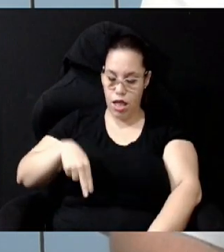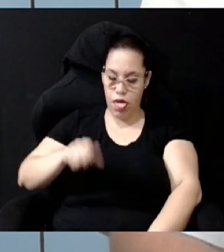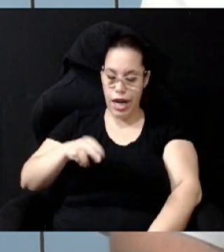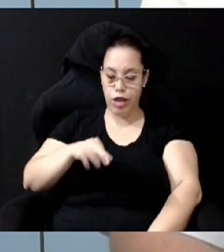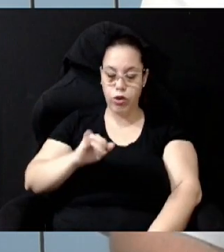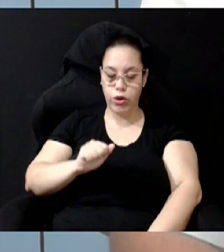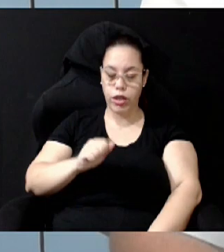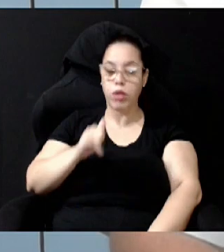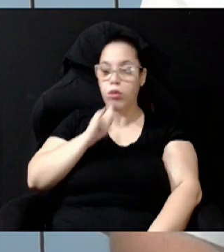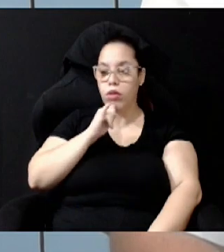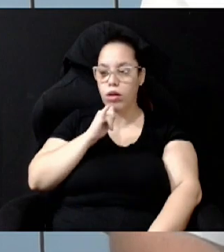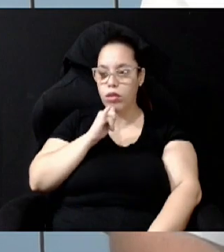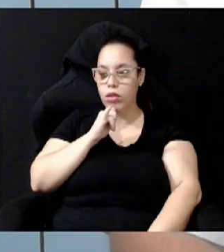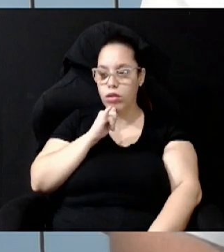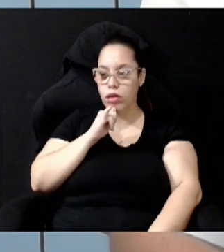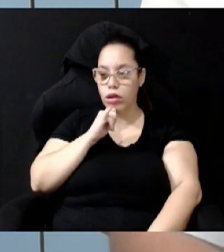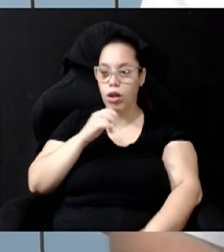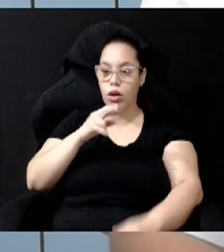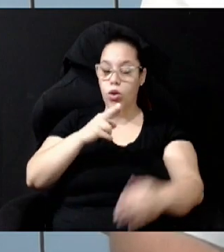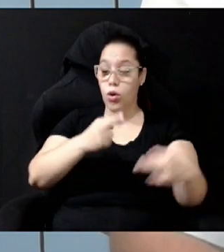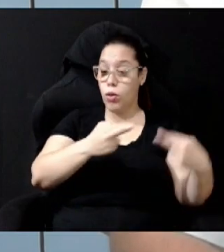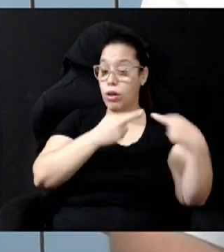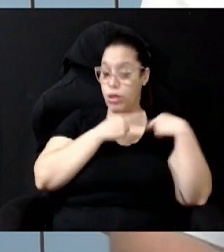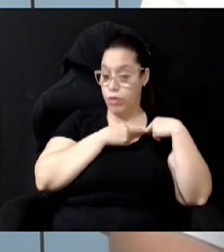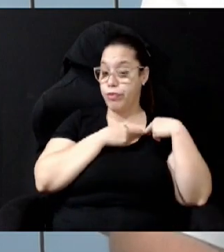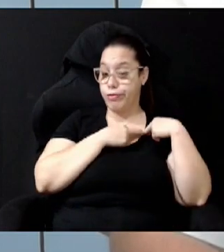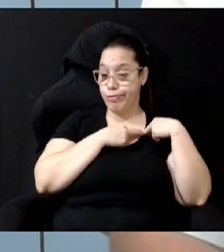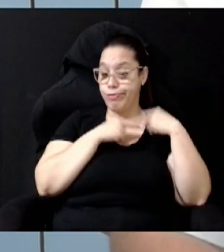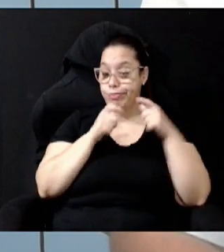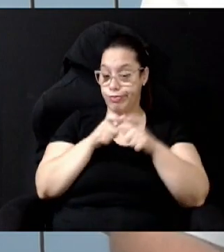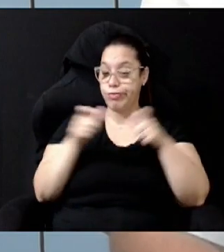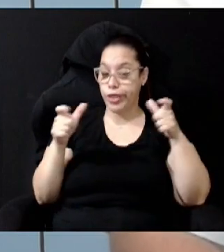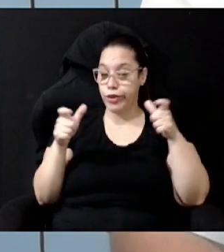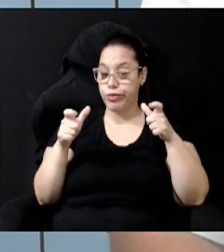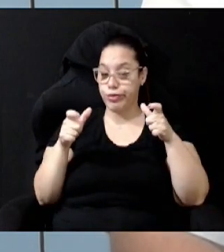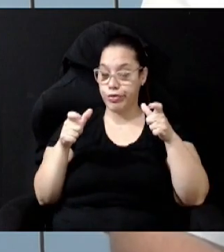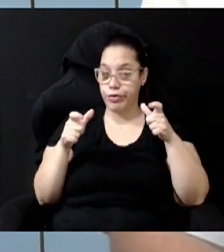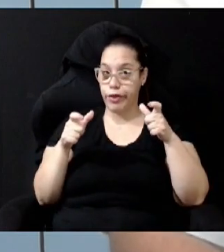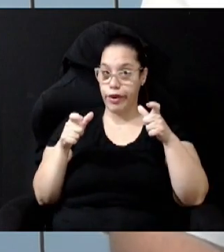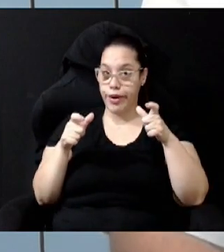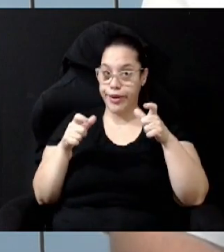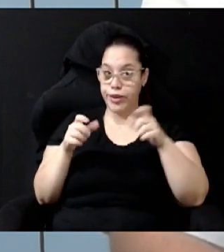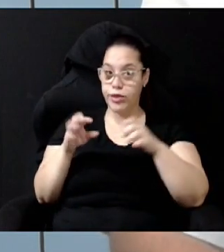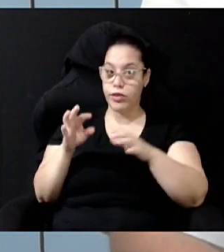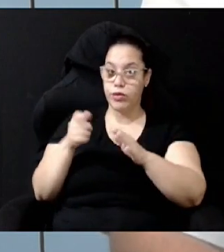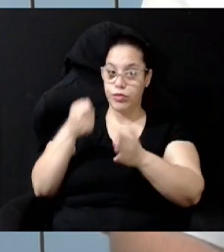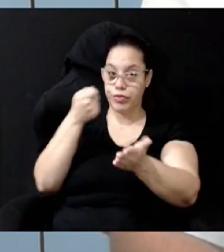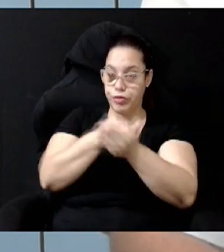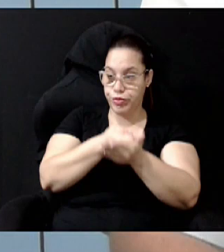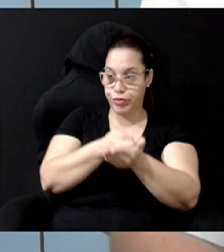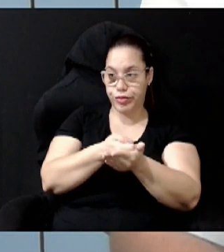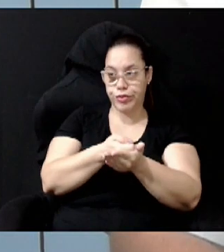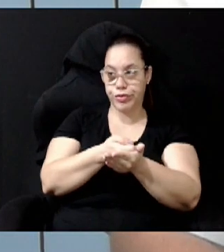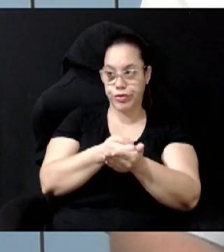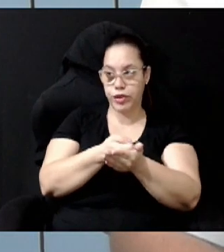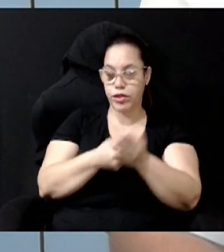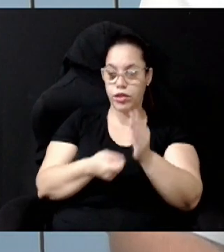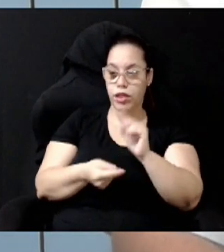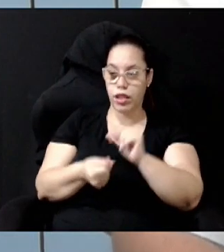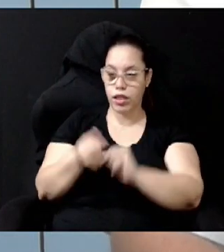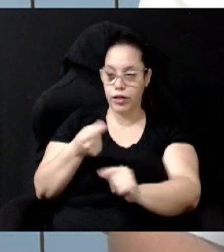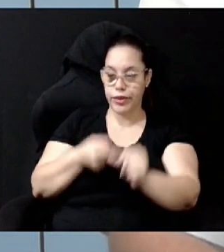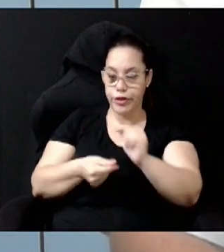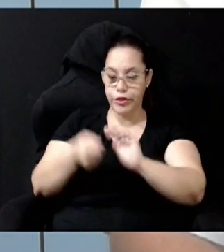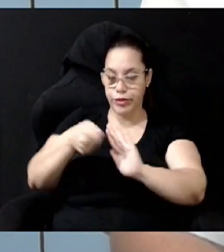uma responsabilidade maior nisso, portanto, uma taxação que pudesse fazer esse financiamento. E um